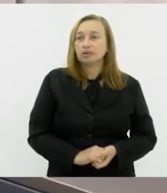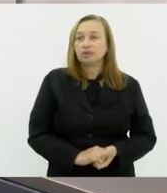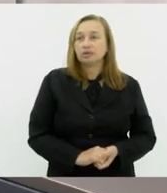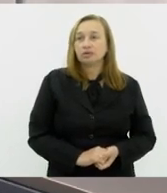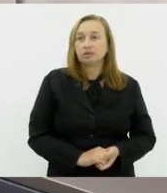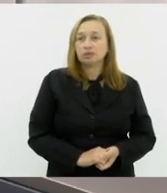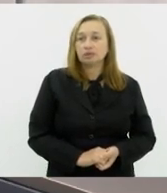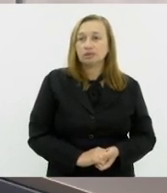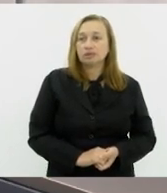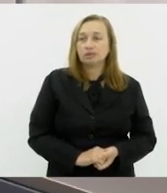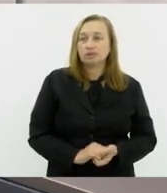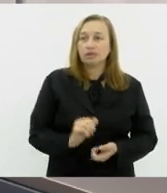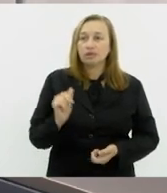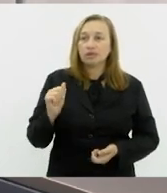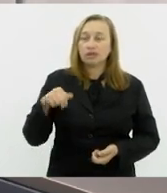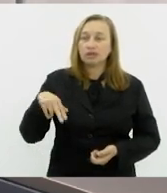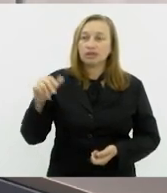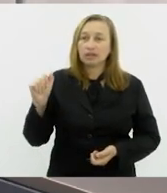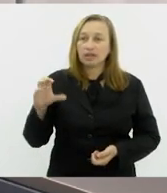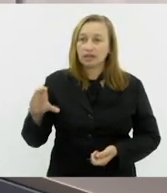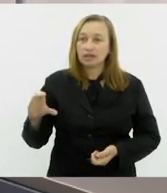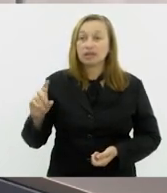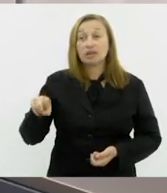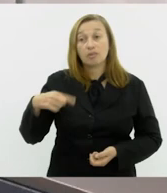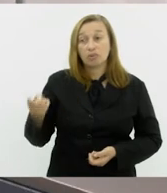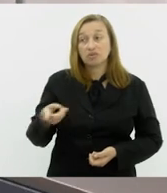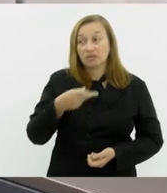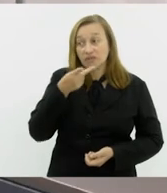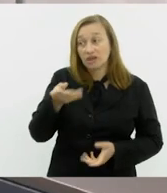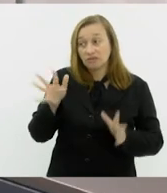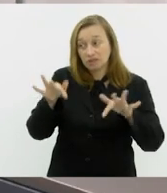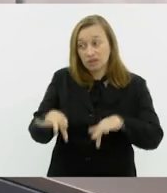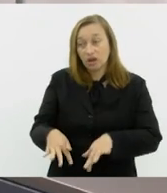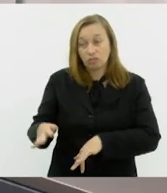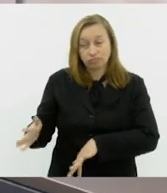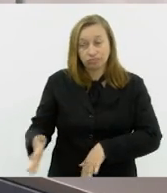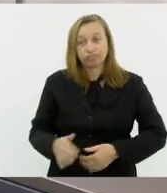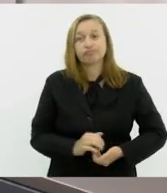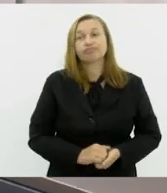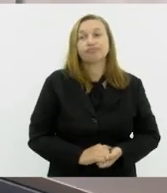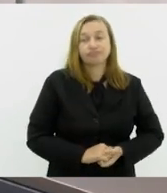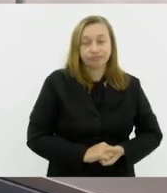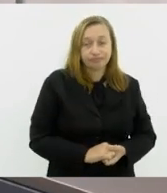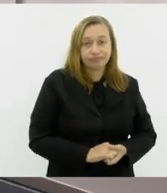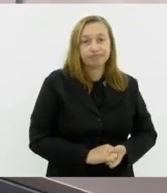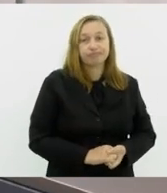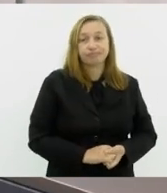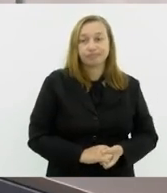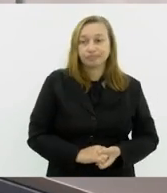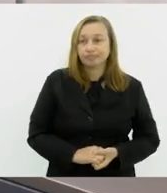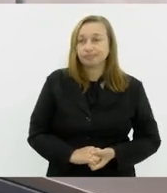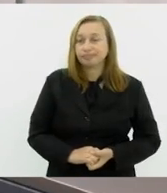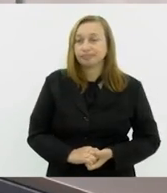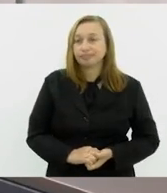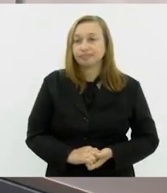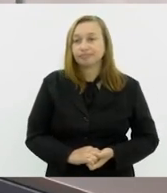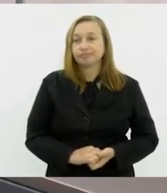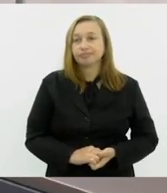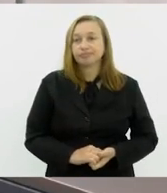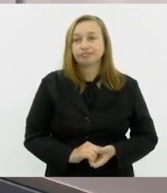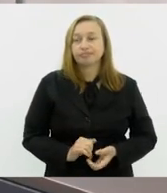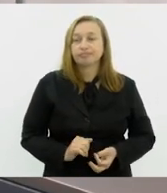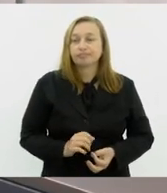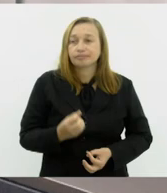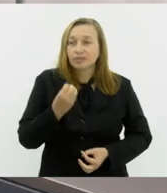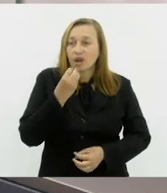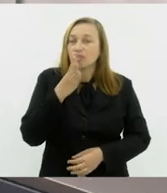A ANAC vai depois fazer um comentário, já nos disse que não quer intervir agora, mas nas considerações finais a ANAC vai se pronunciar.